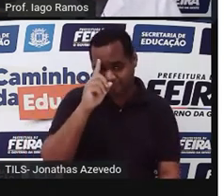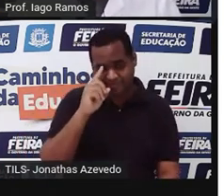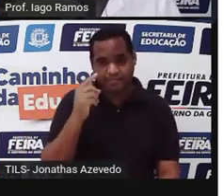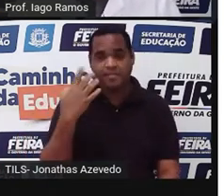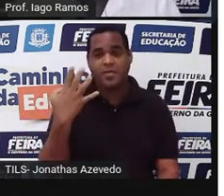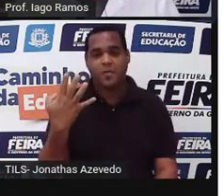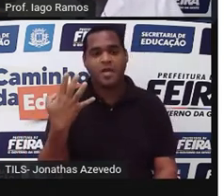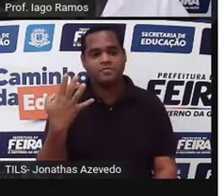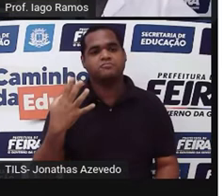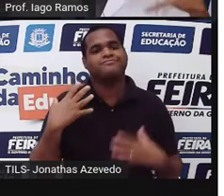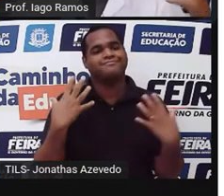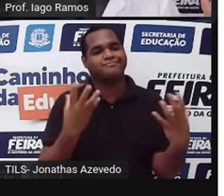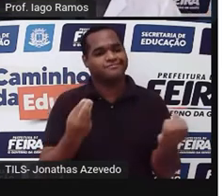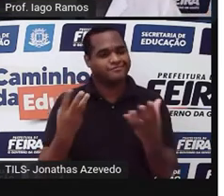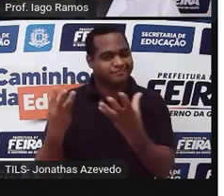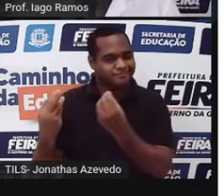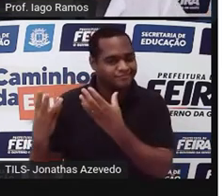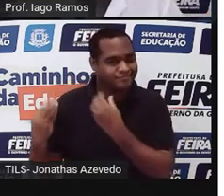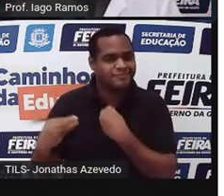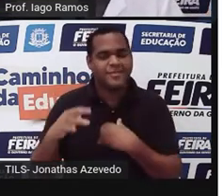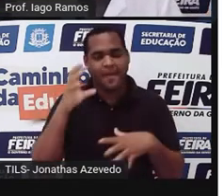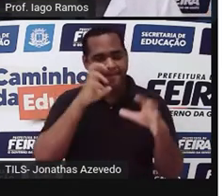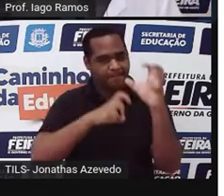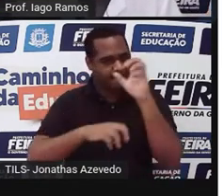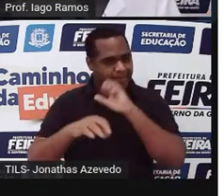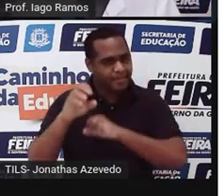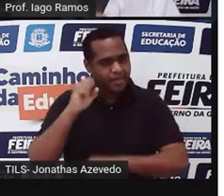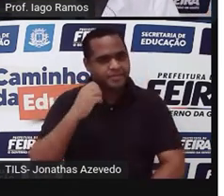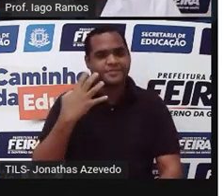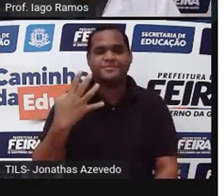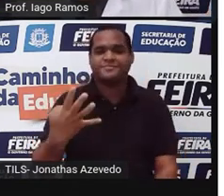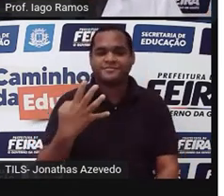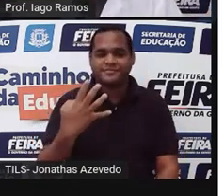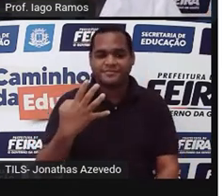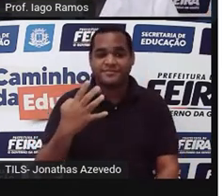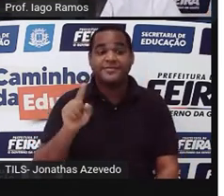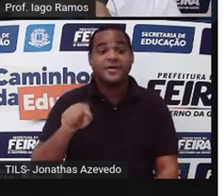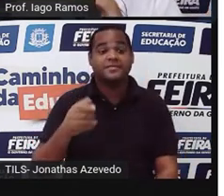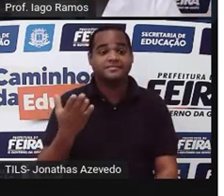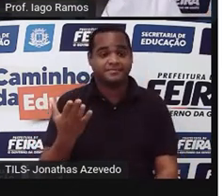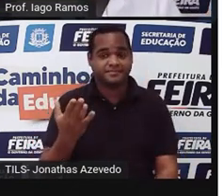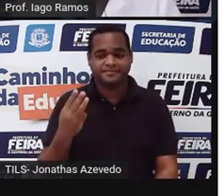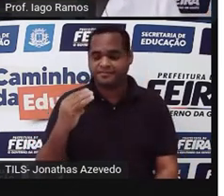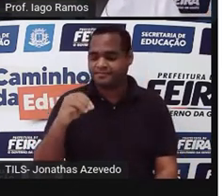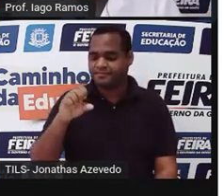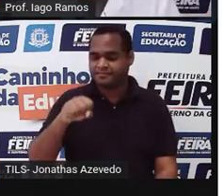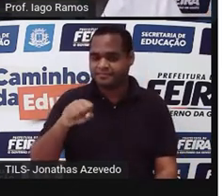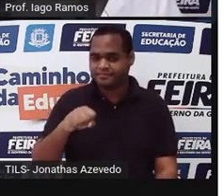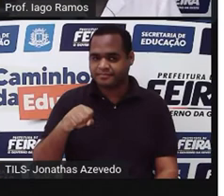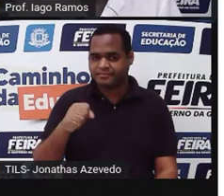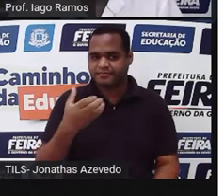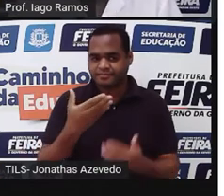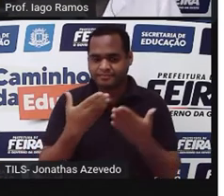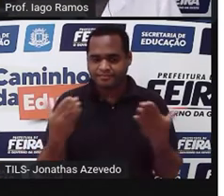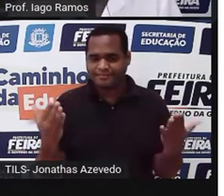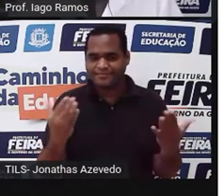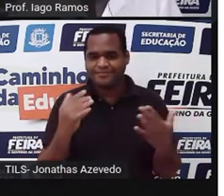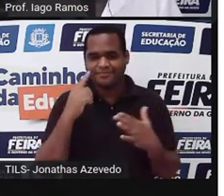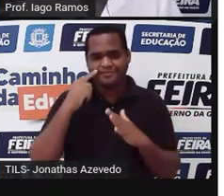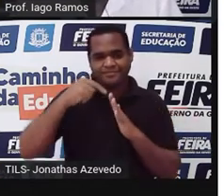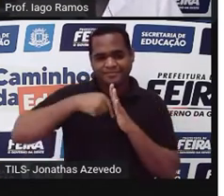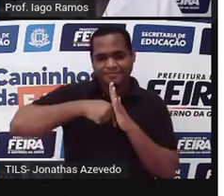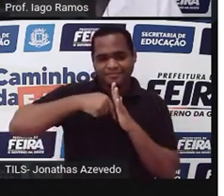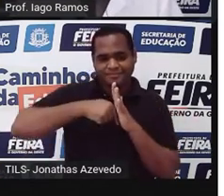amarelo ou você aprendeu bastante coisa para número 4 em verde vou te dar 30 segundos para você